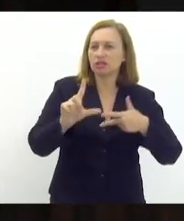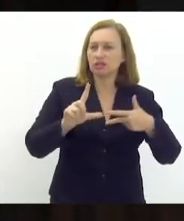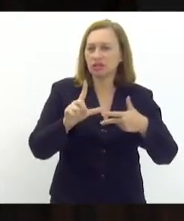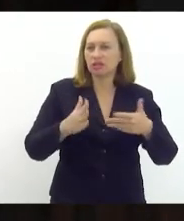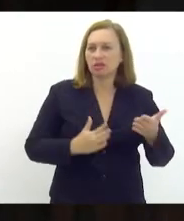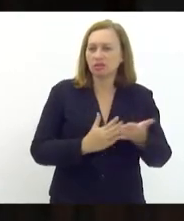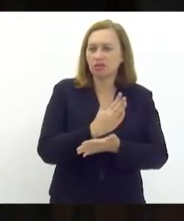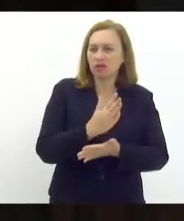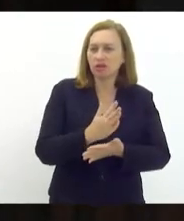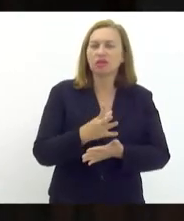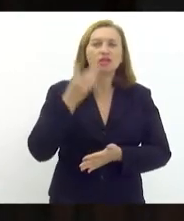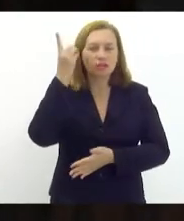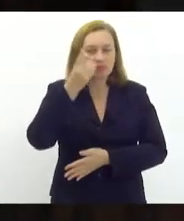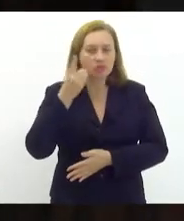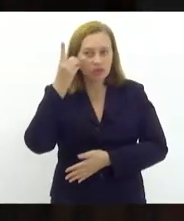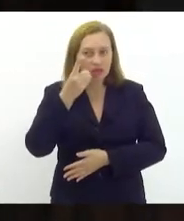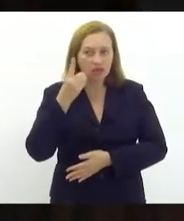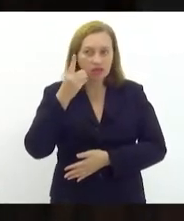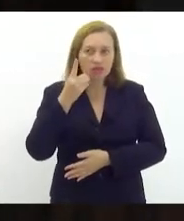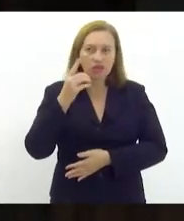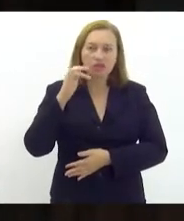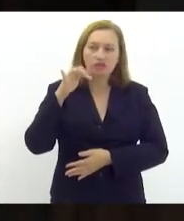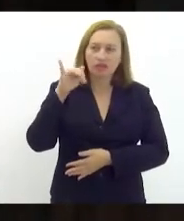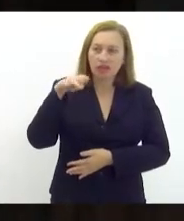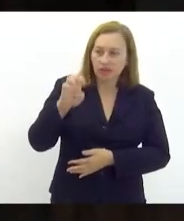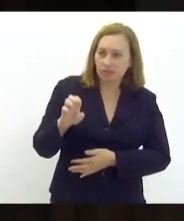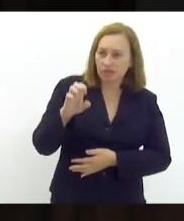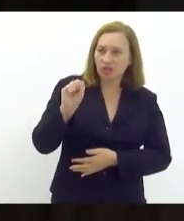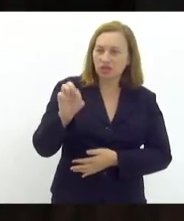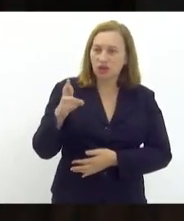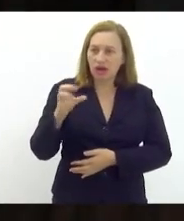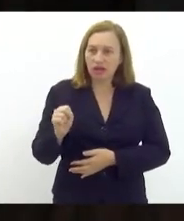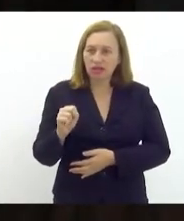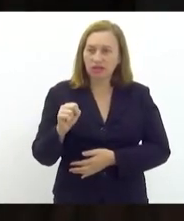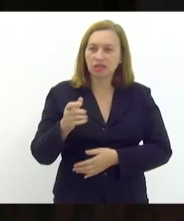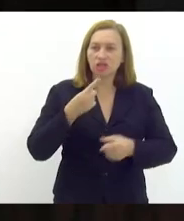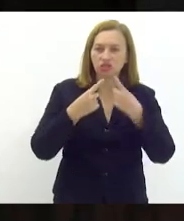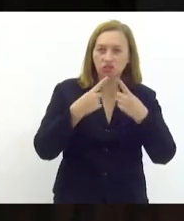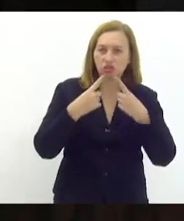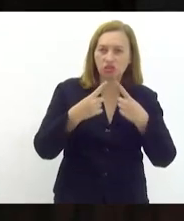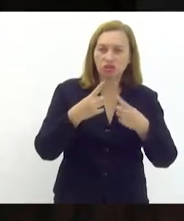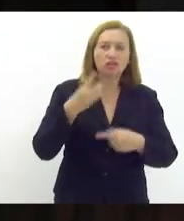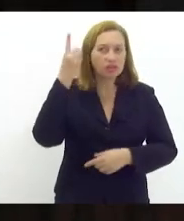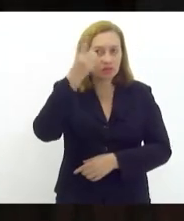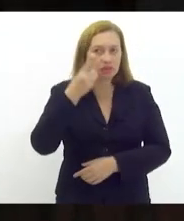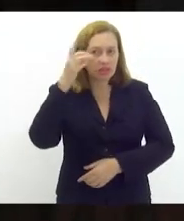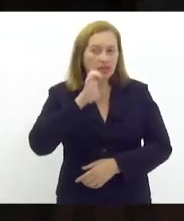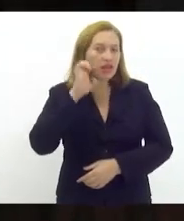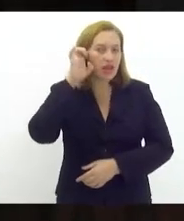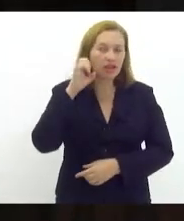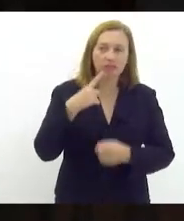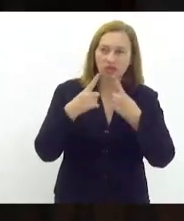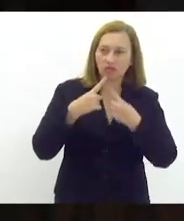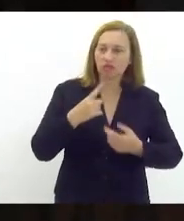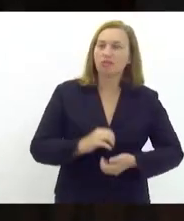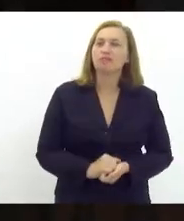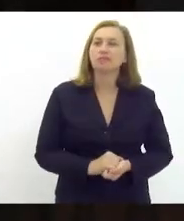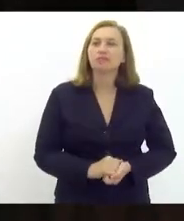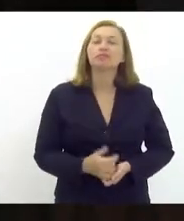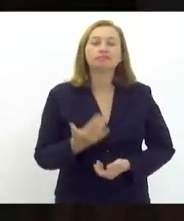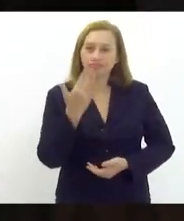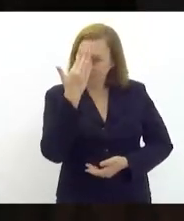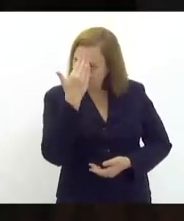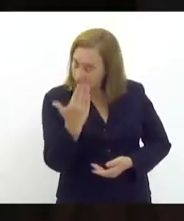Deputado Felipe Soares em discussão para discutir deputada Érica takmoto apresenta